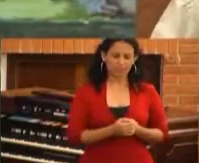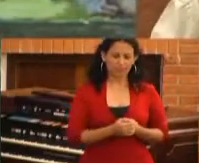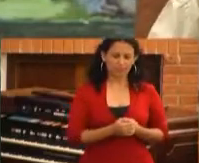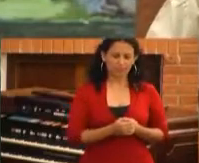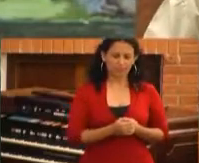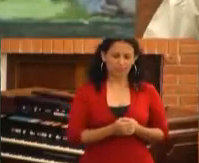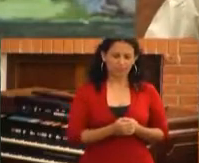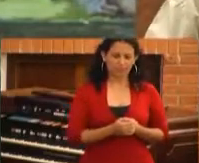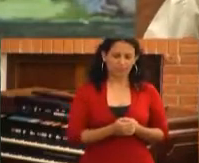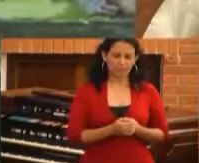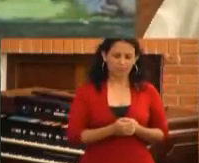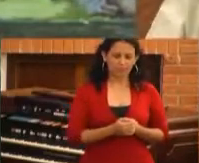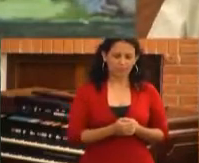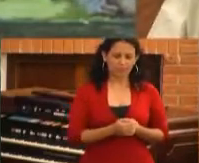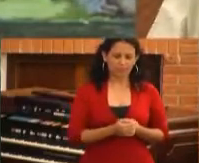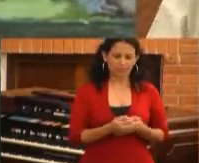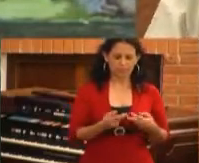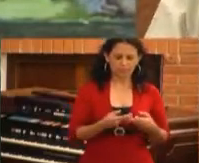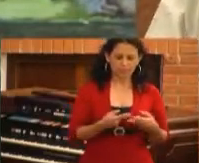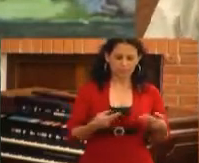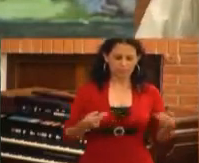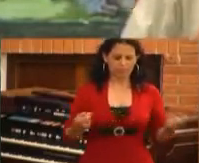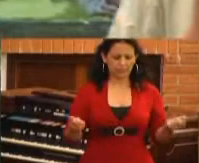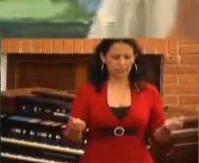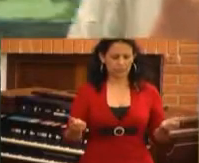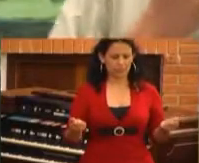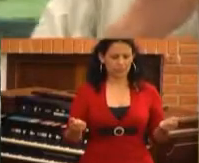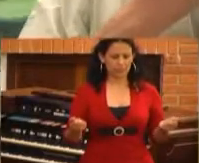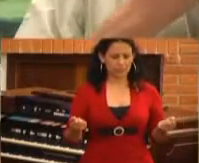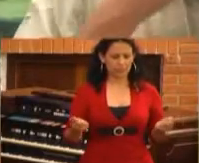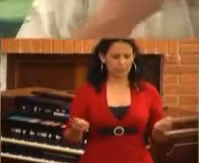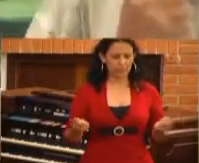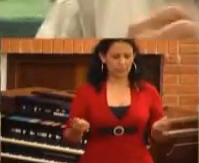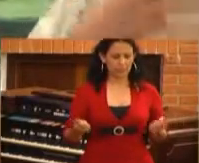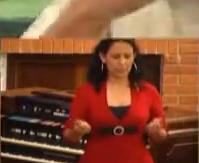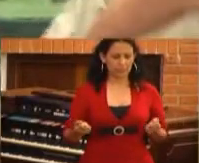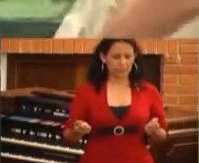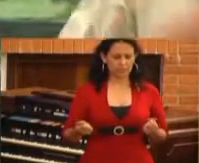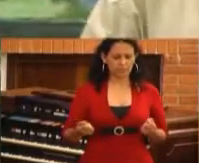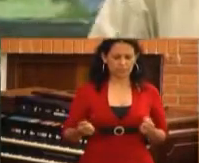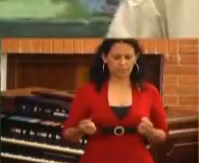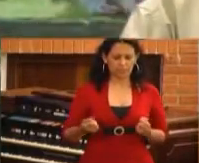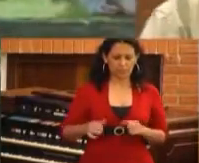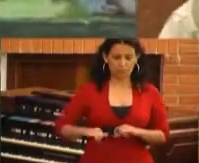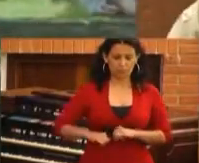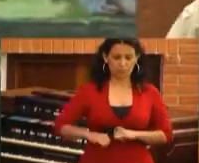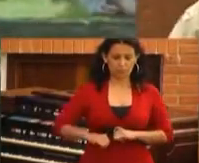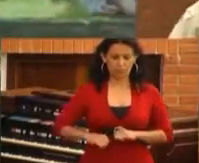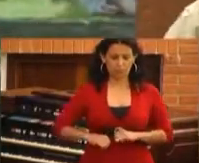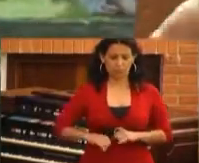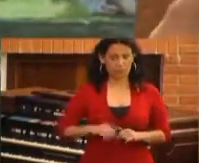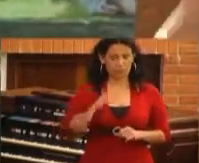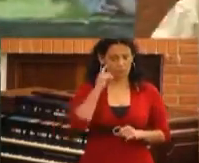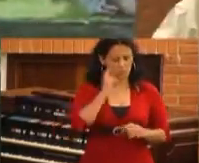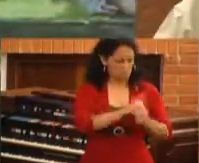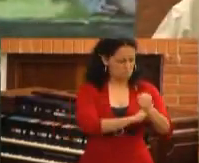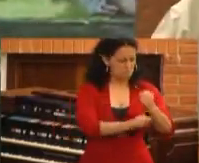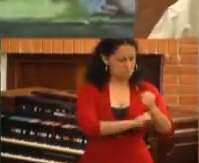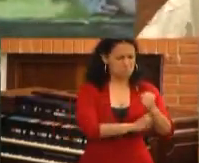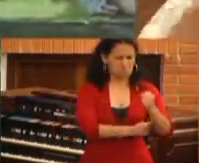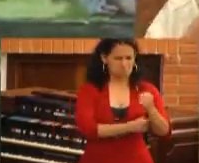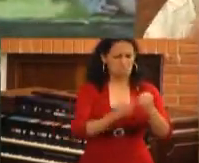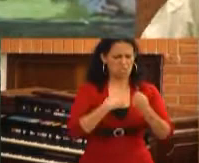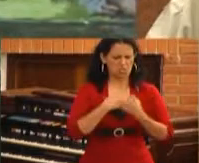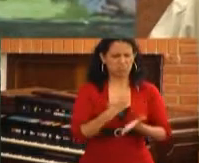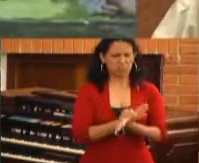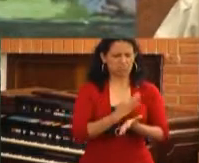flagelo, que a pessoa consegue se dominar externamente, mas lá dentro há